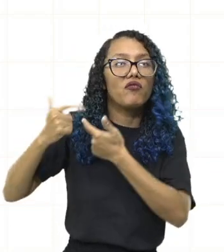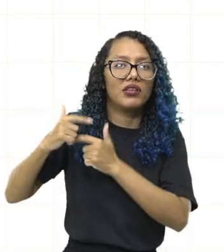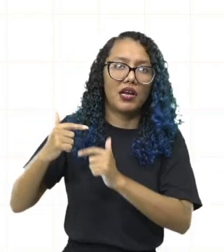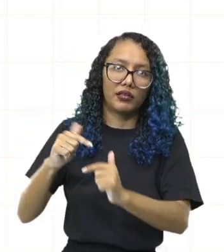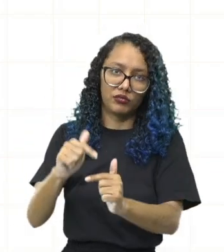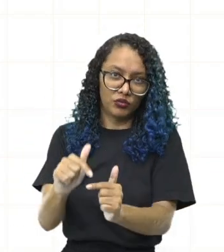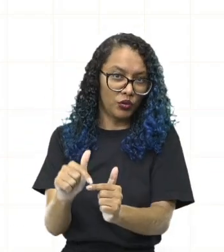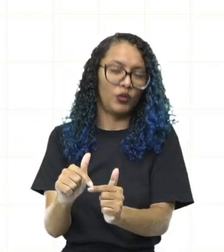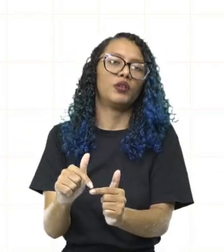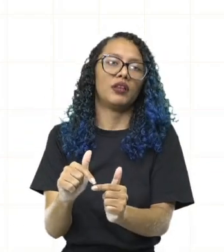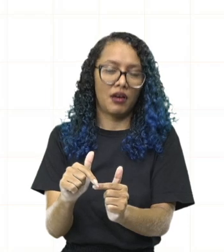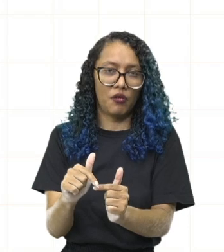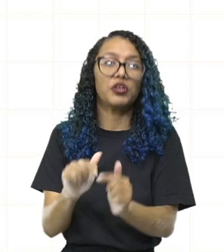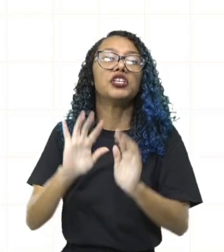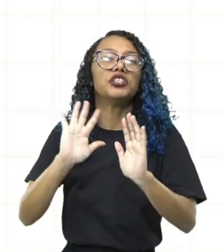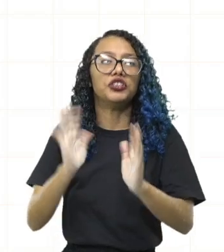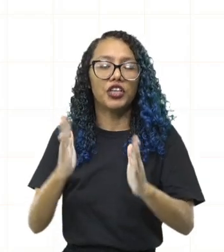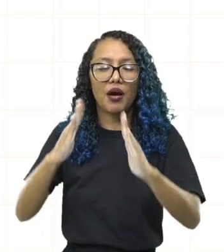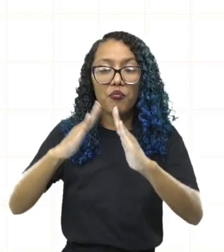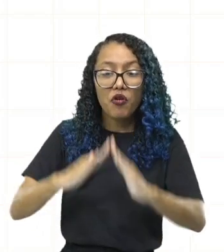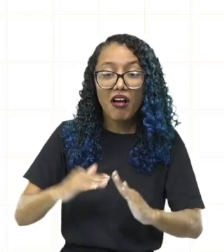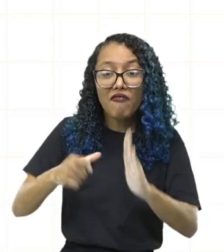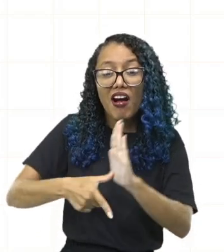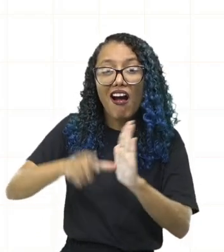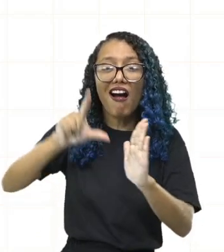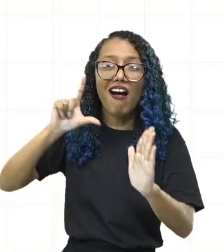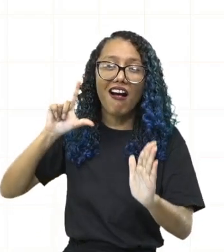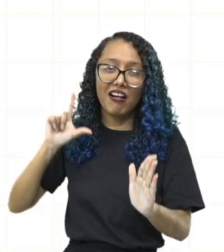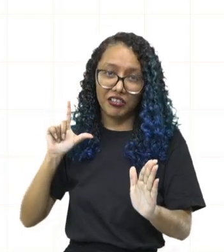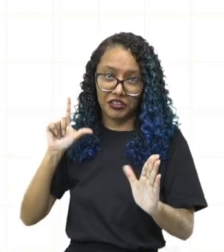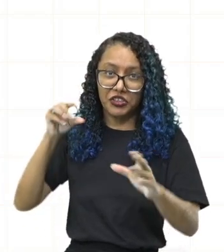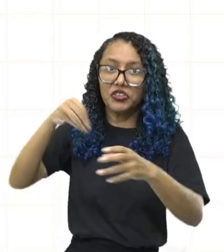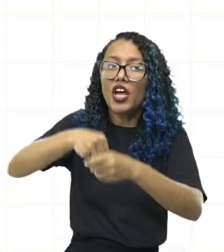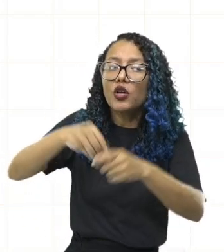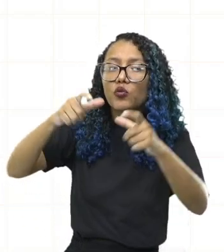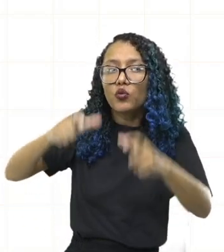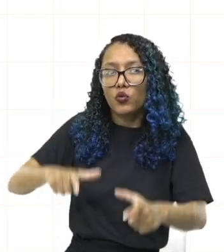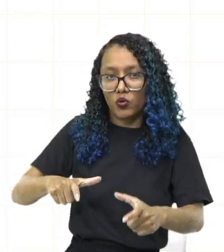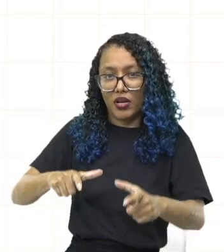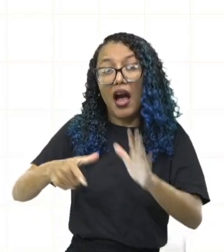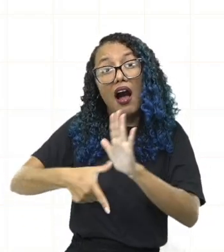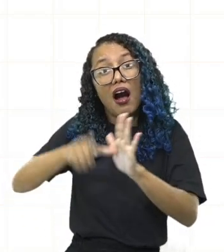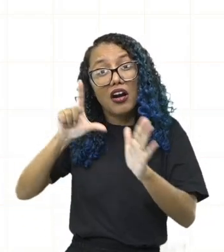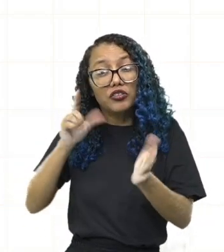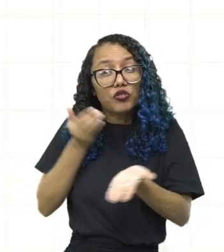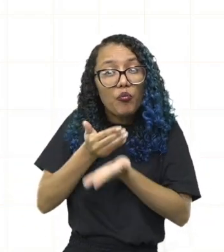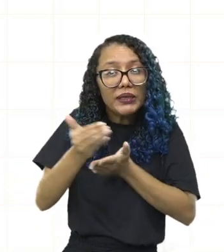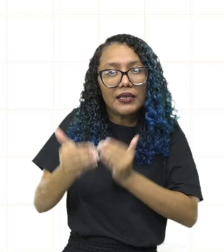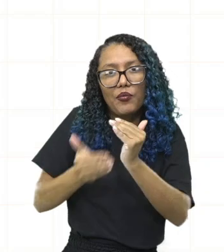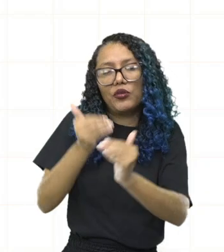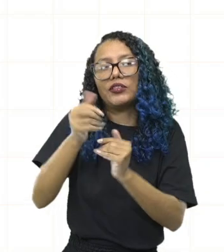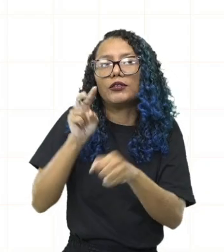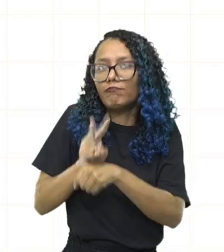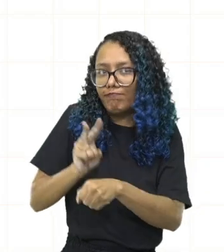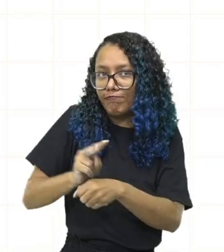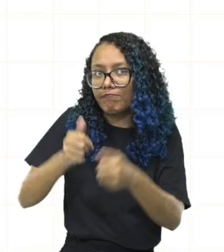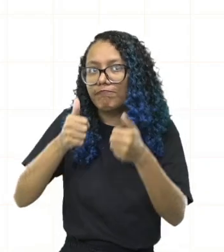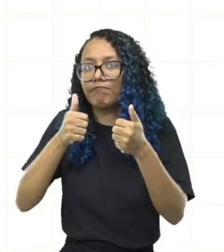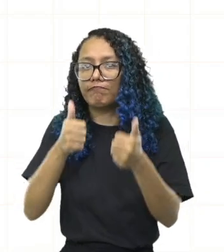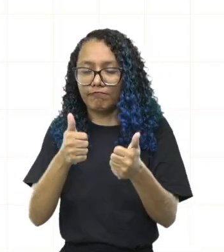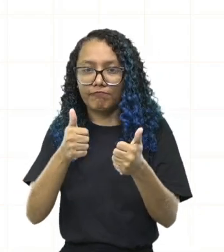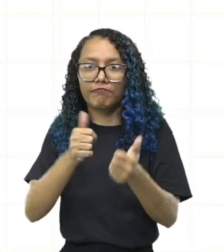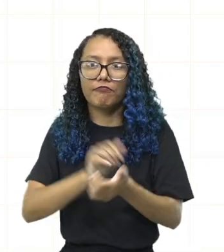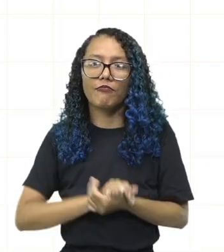que já está inserida ali dentro daquele espaço, dentro daquele ambiente, tá bom? Então, aqui nós temos